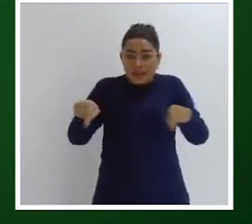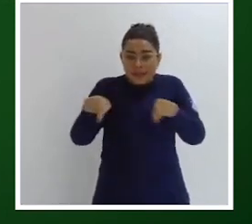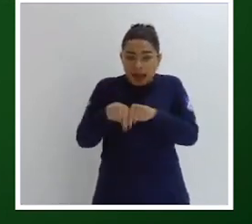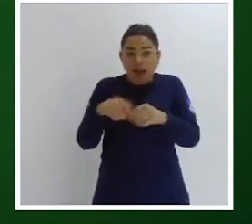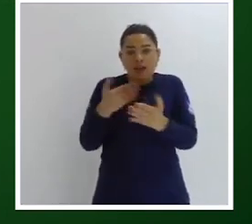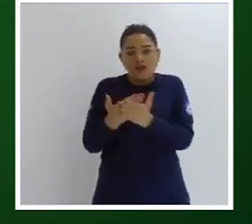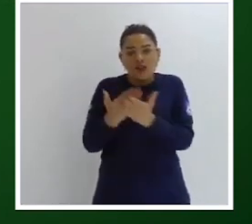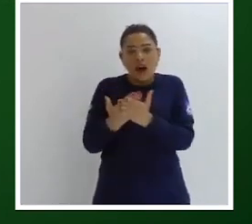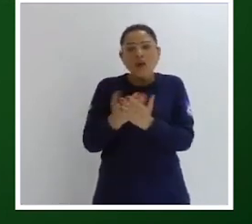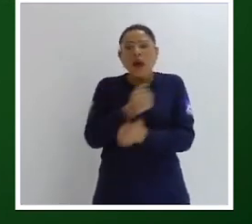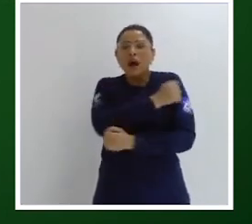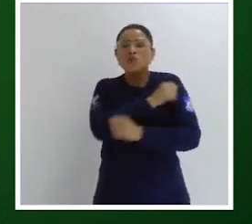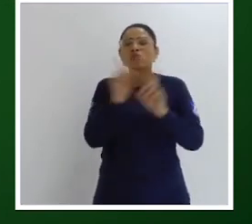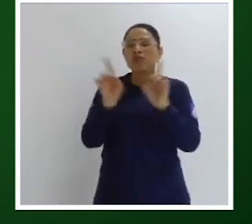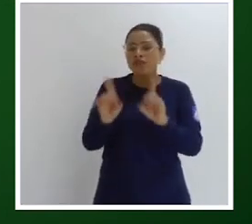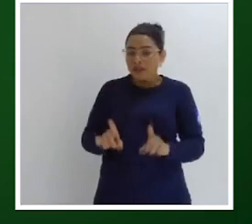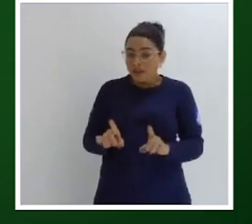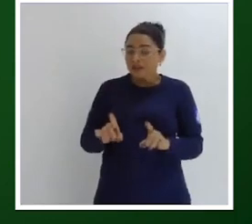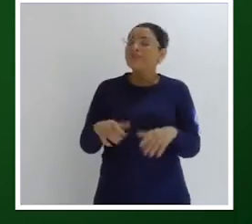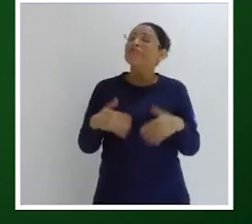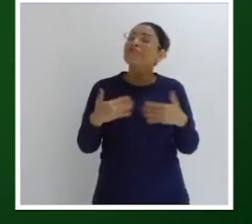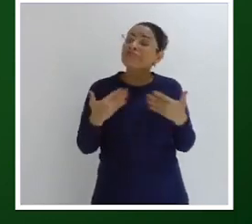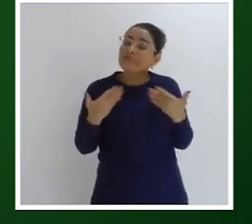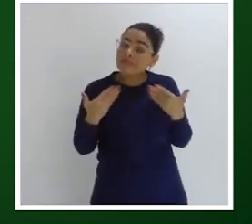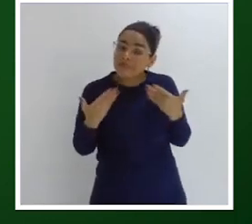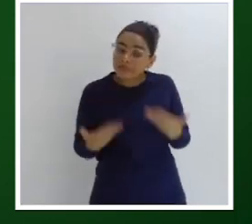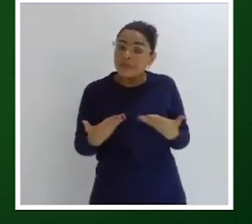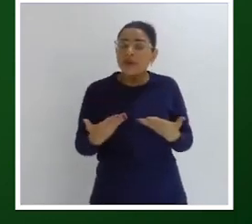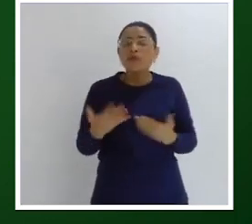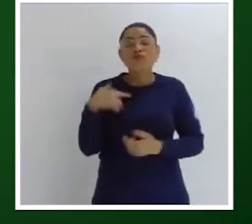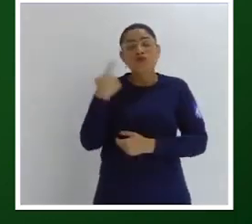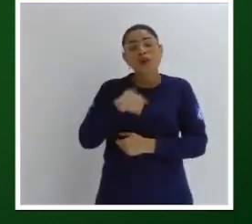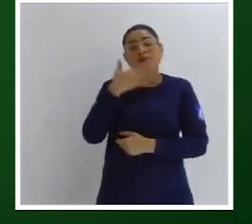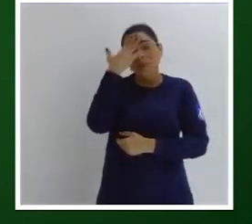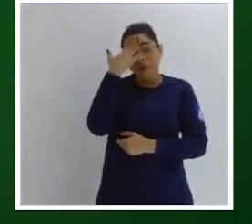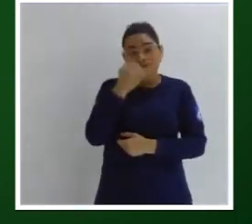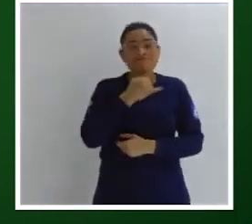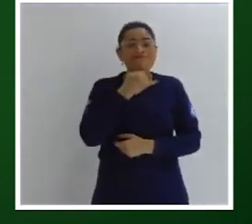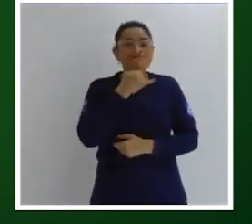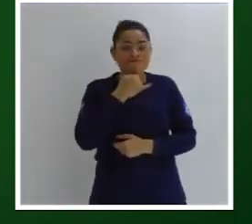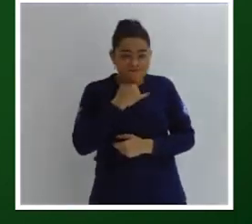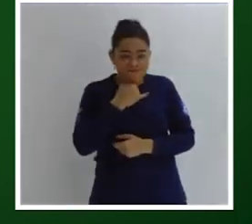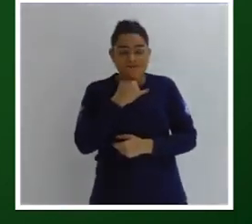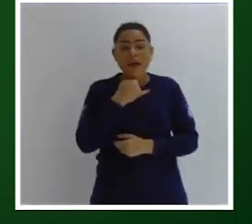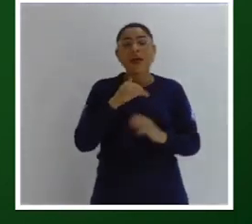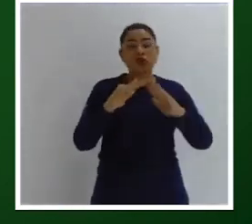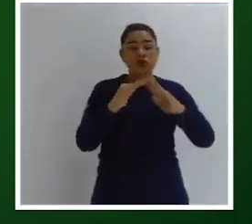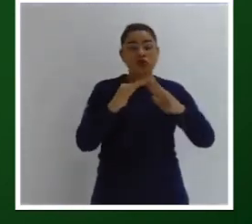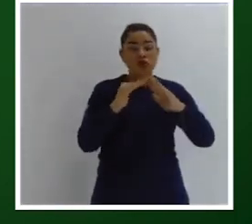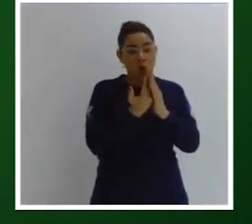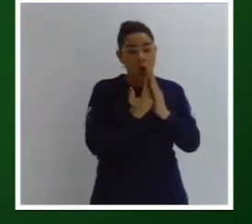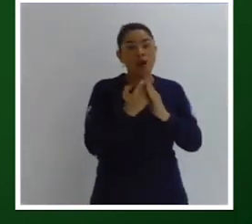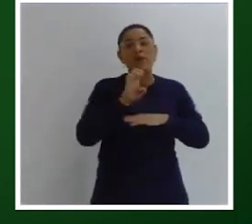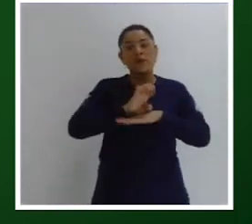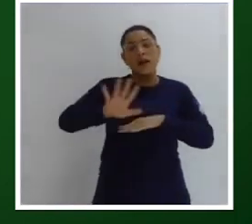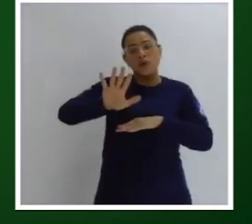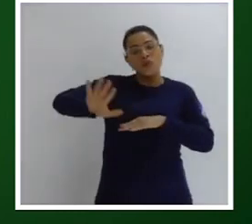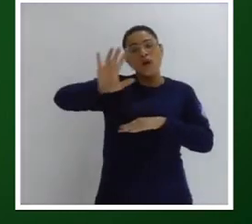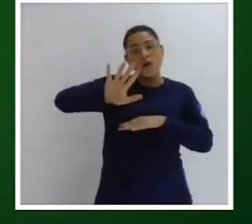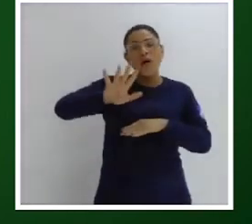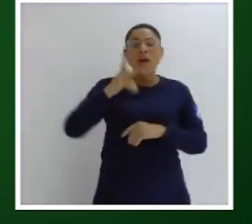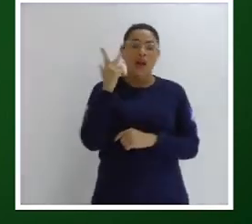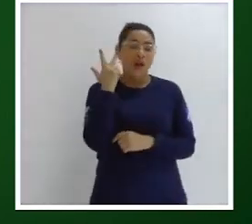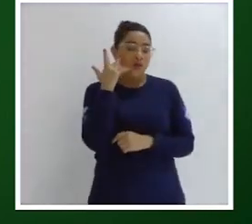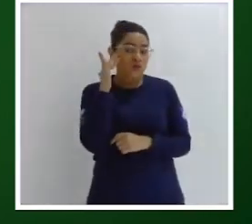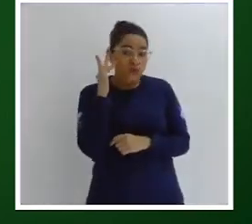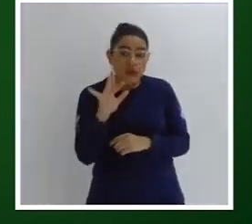e nós sabemos que infelizmente em relação as escolas estaduais eu não sei como é que funciona